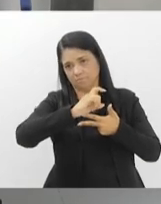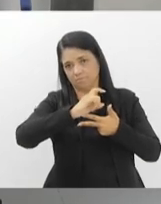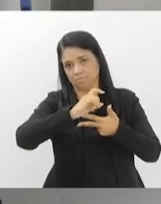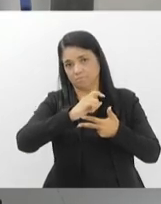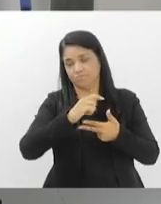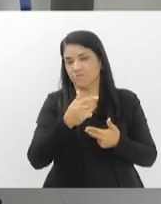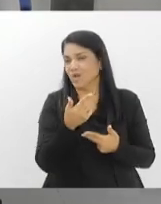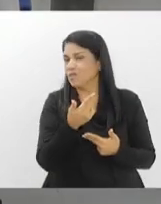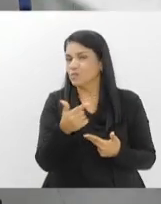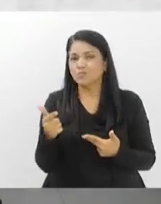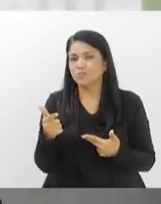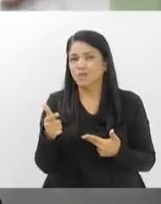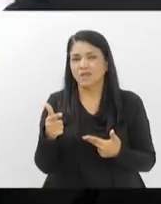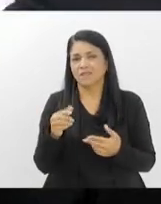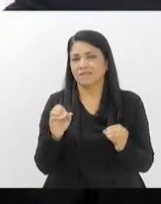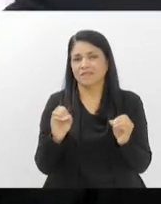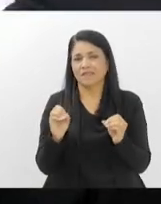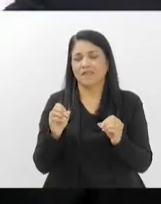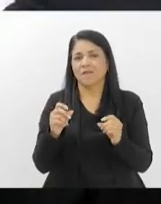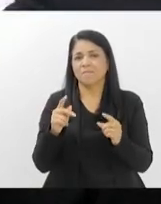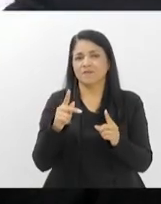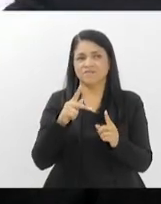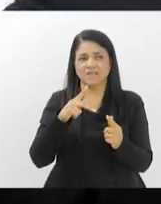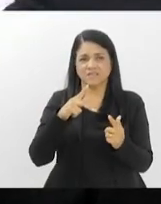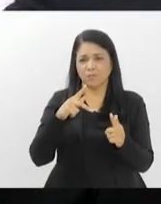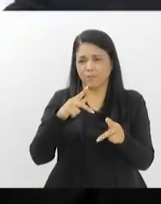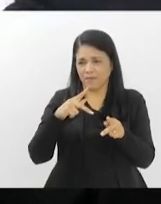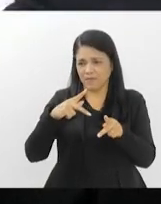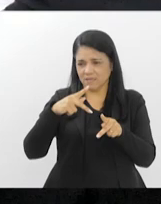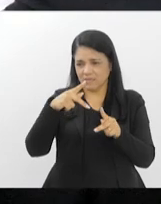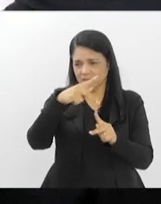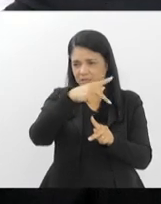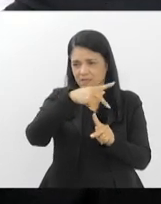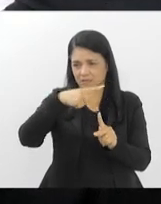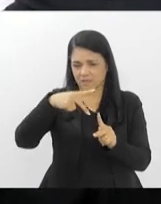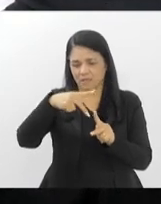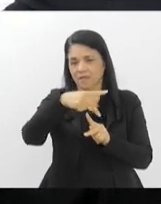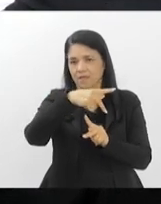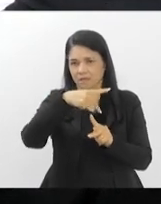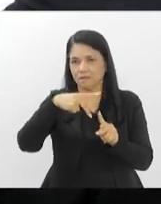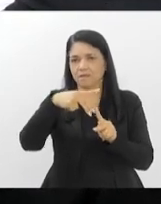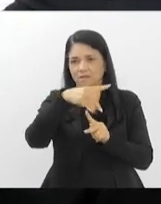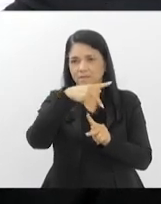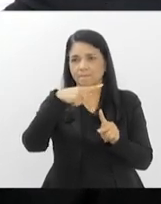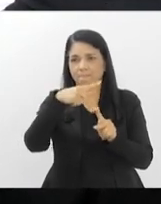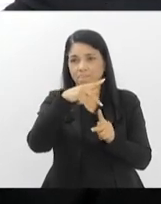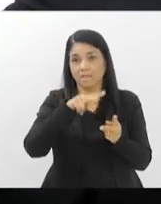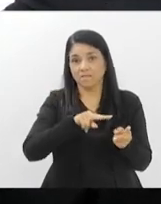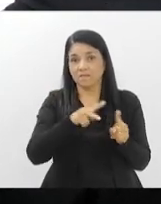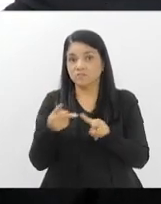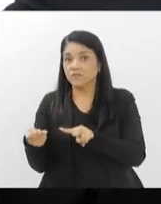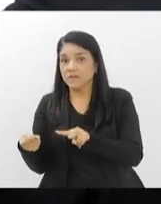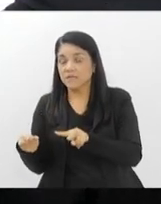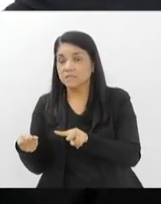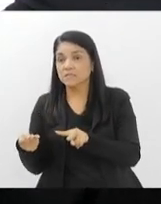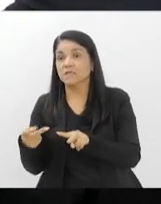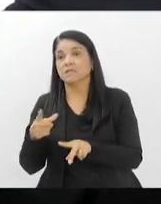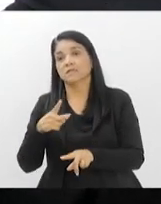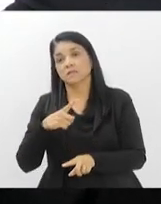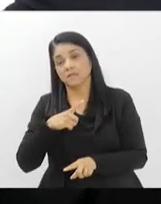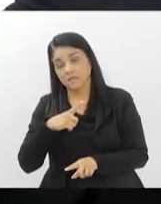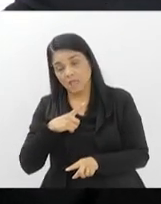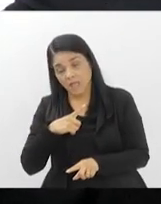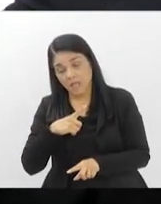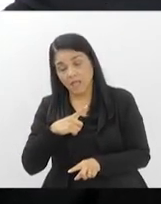tem a ver com previdência, não. Não, assistenciais e... Tem transferência do Paracélio. Sim, prever, caso